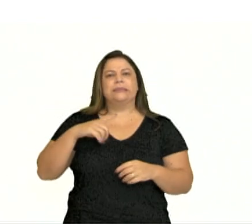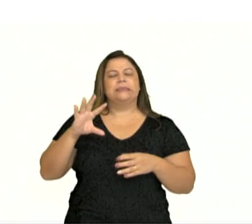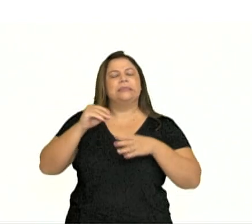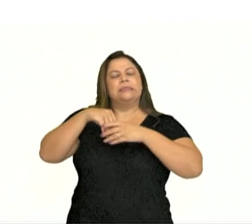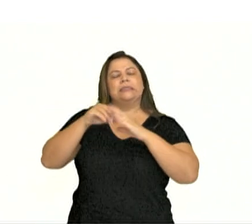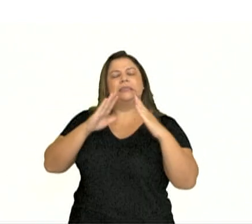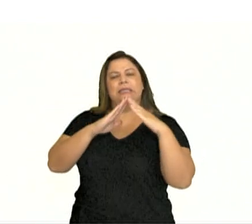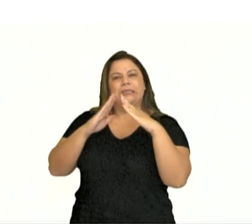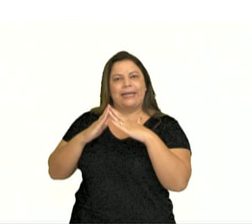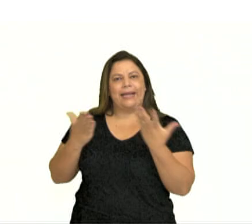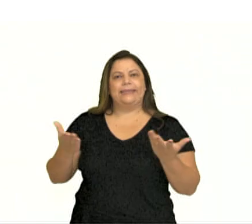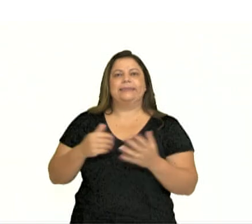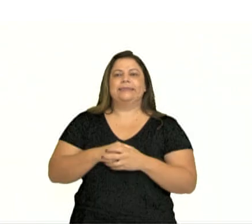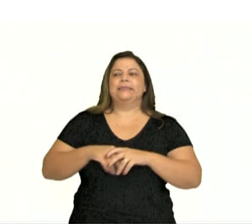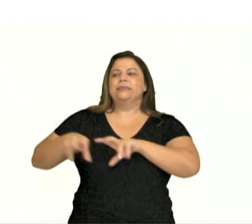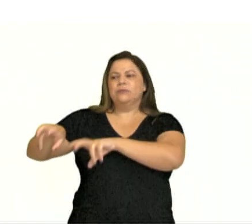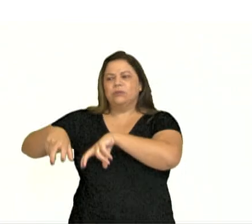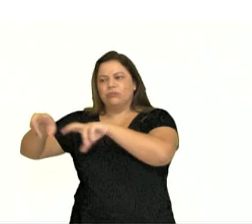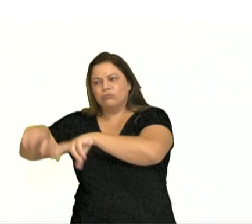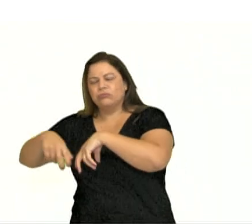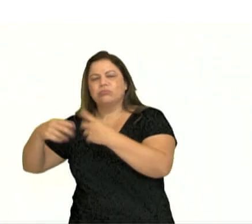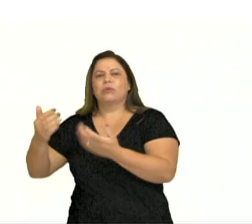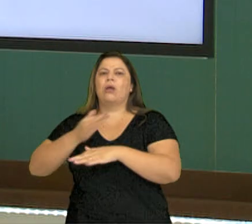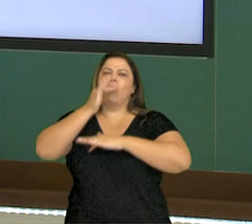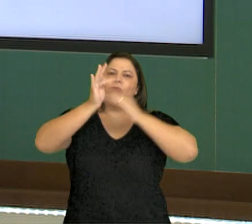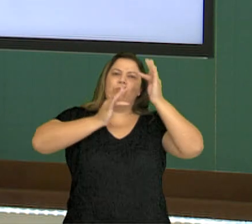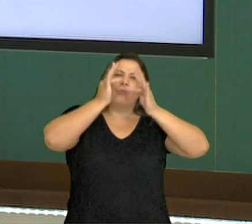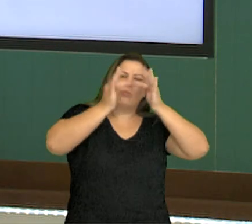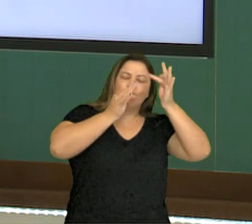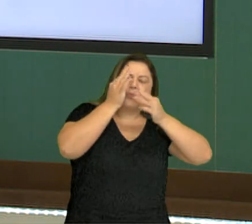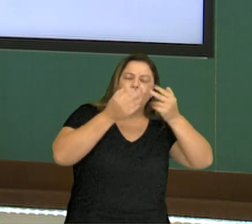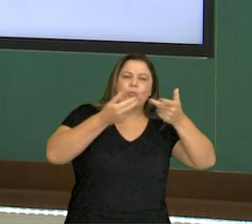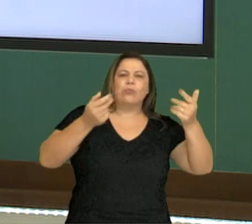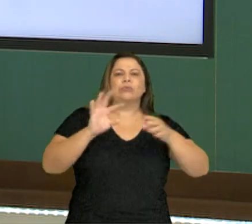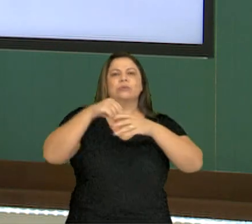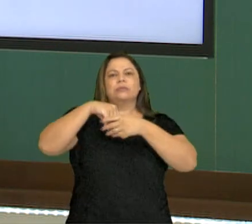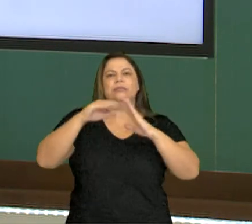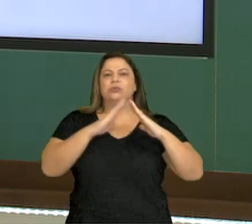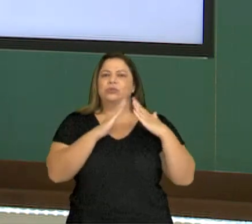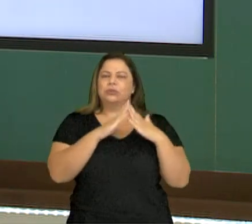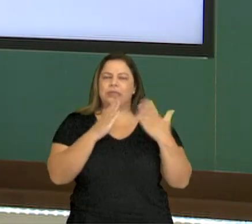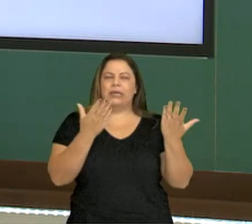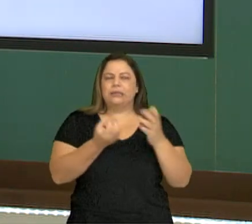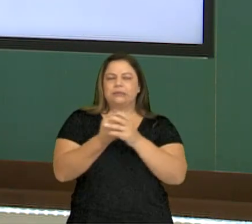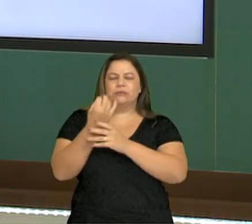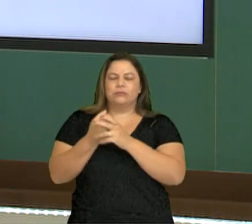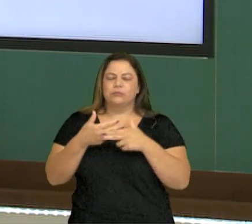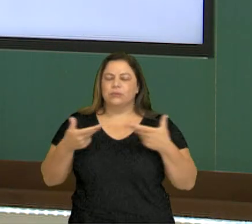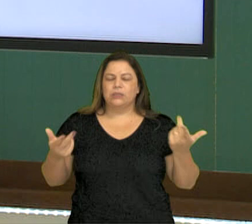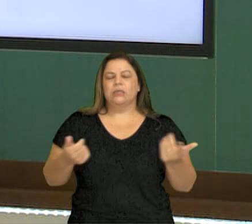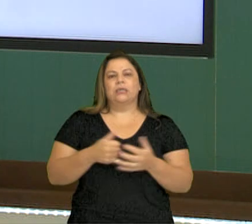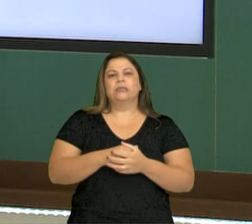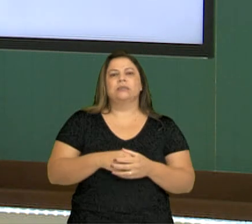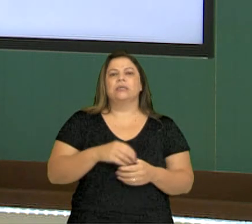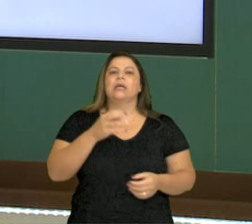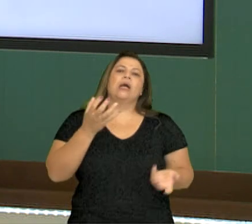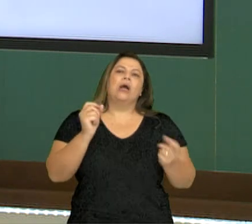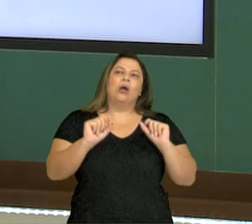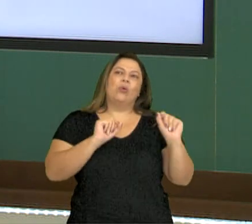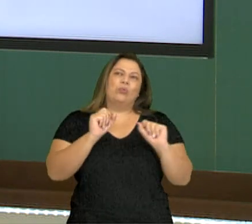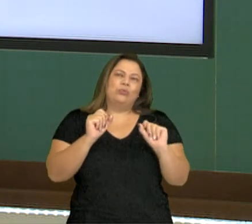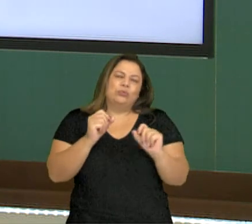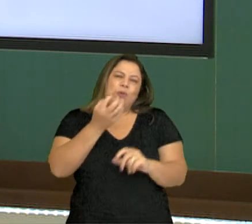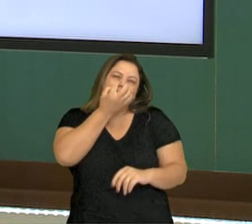se você tem uma horta, se você tem flores dentro de casa, alguma plantinha dentro de casa, e o seu pet, o seu bichinho de